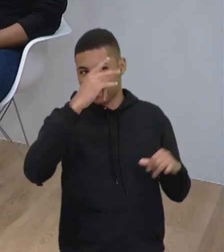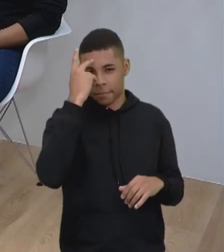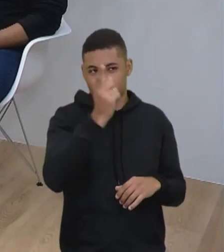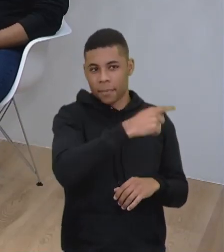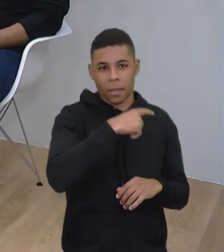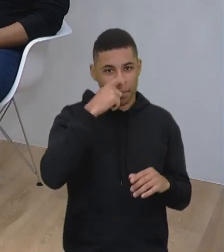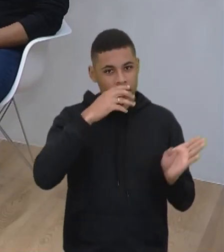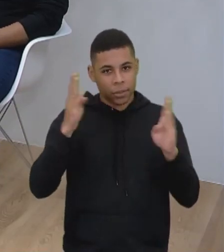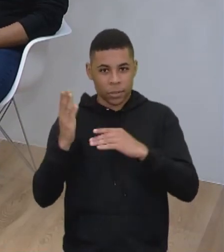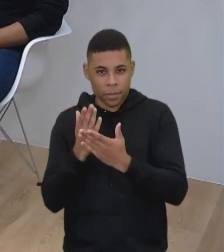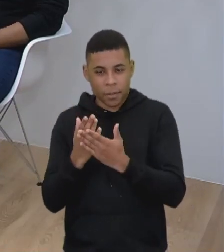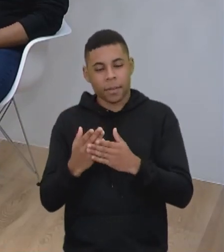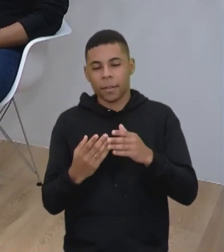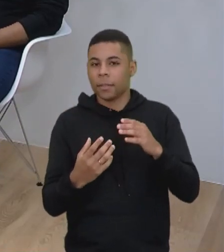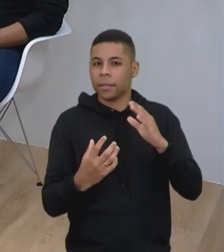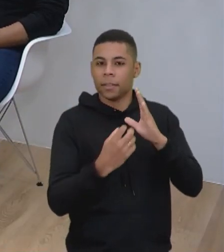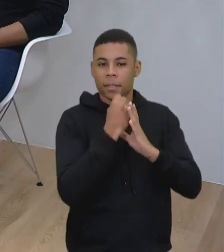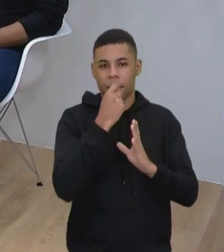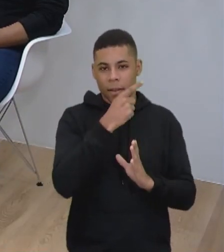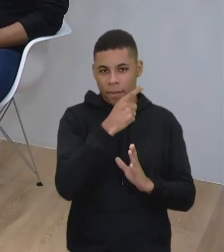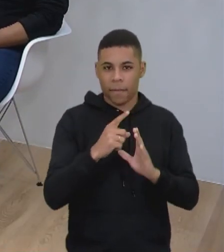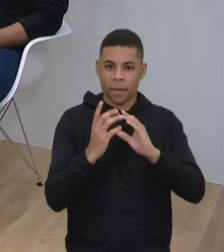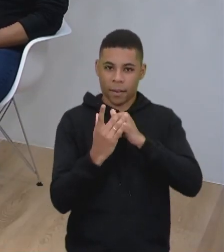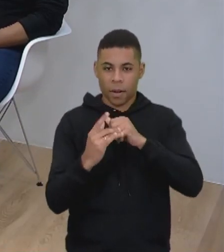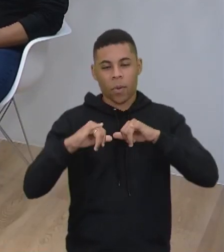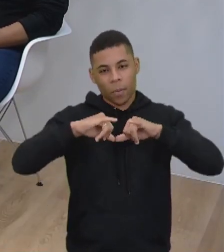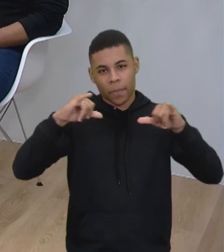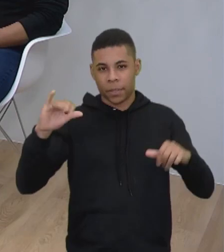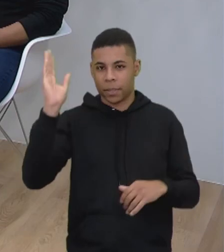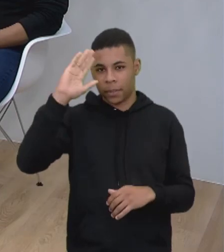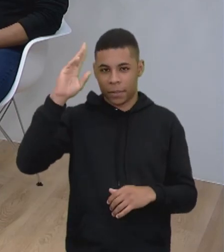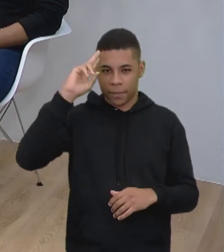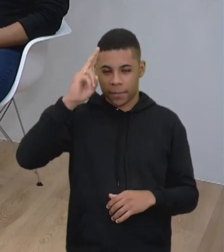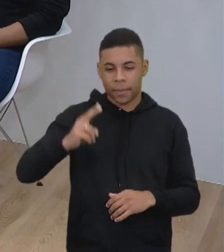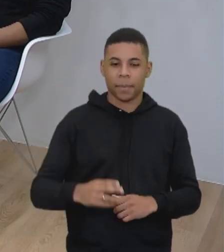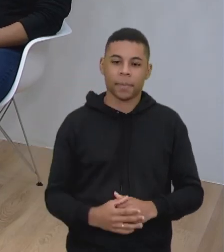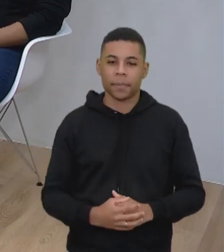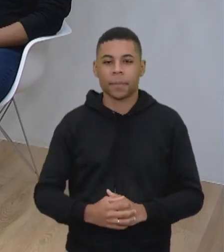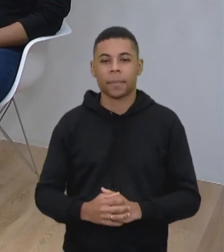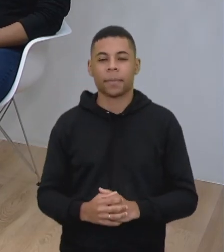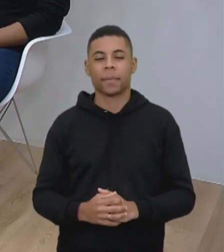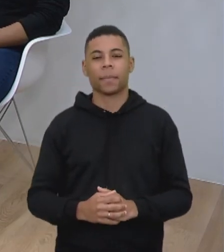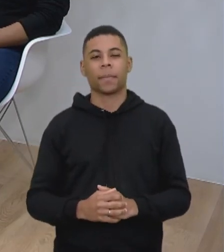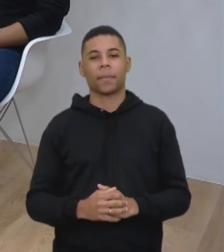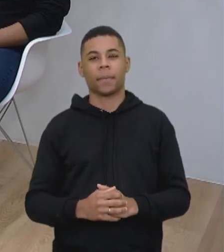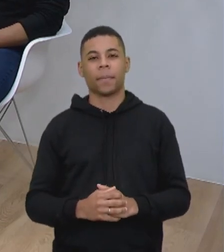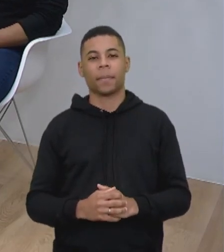se inscreva no canal e compartilhe. E é isso aí, falou, tchau, tchau, valeu. Tchau, gente, valeu.